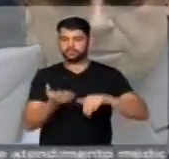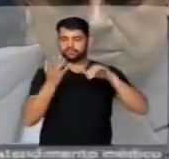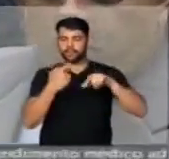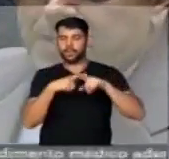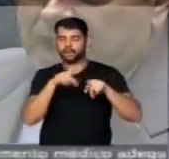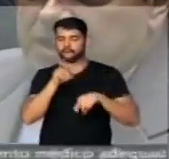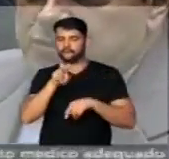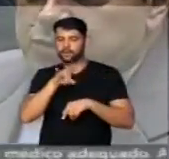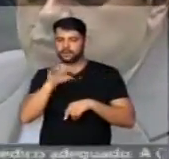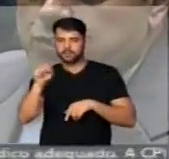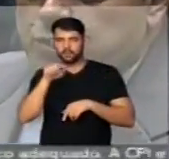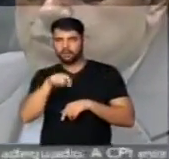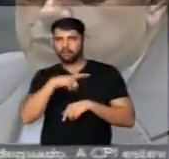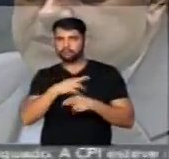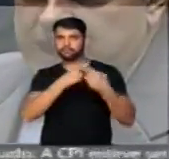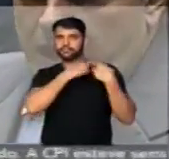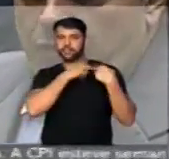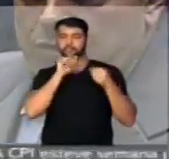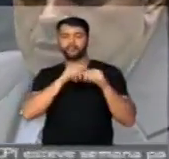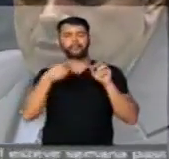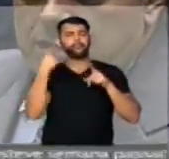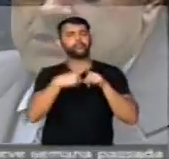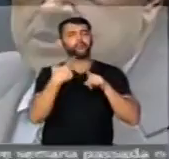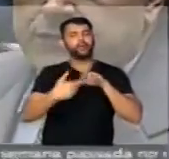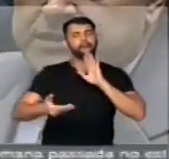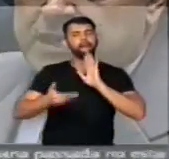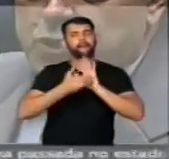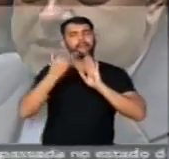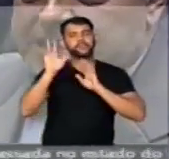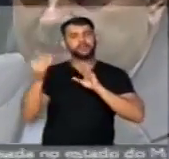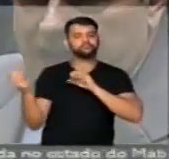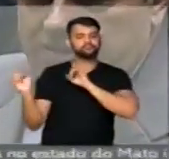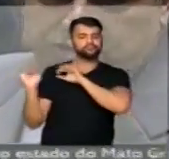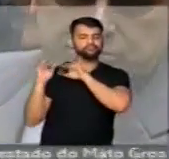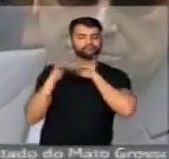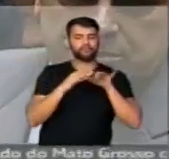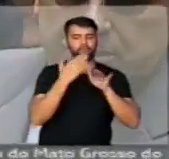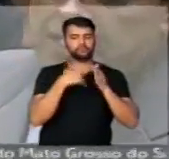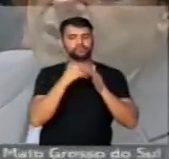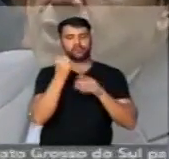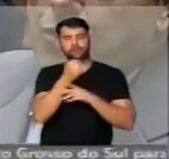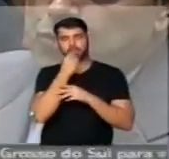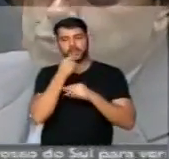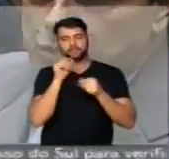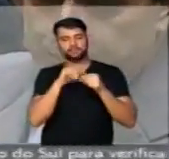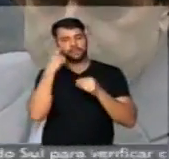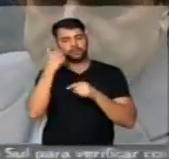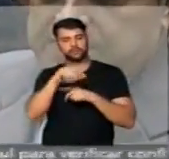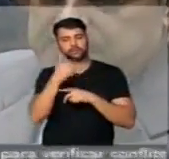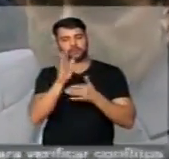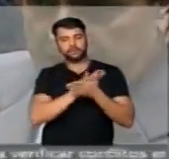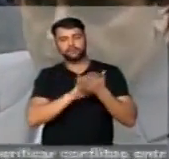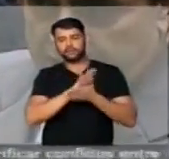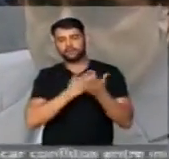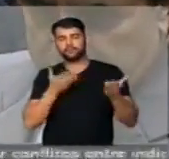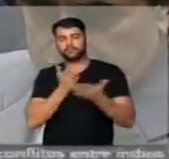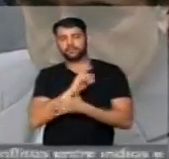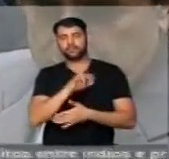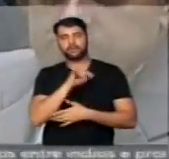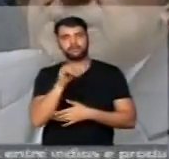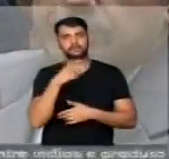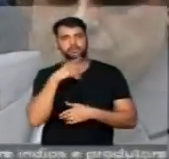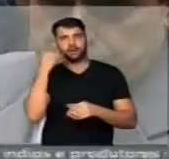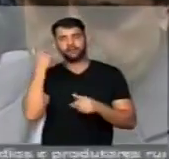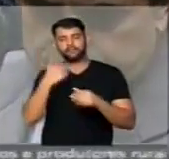é a Anvisa, por que é que a Câmara dos Deputados já não traz todos os outros medicamentos que não foram aprovados para a